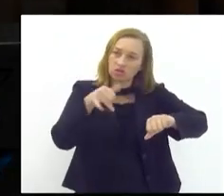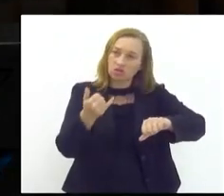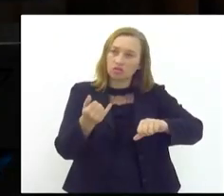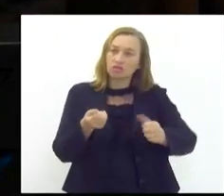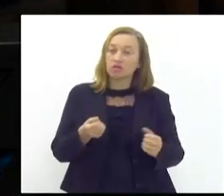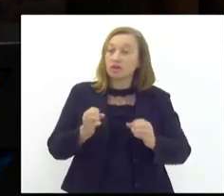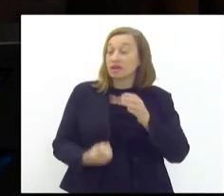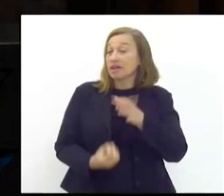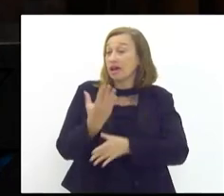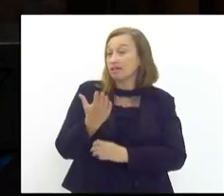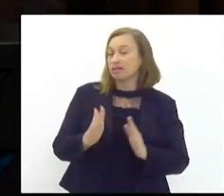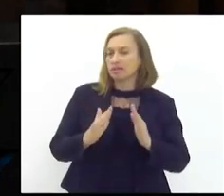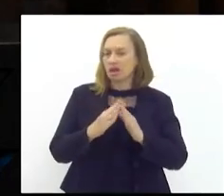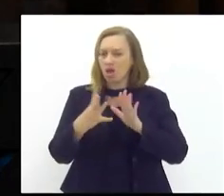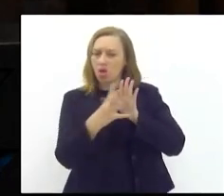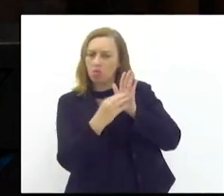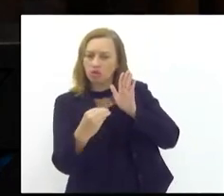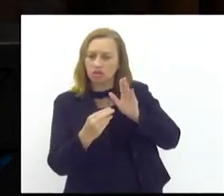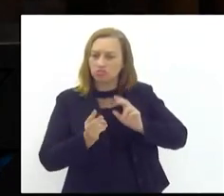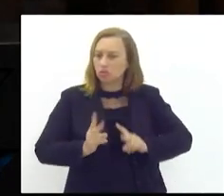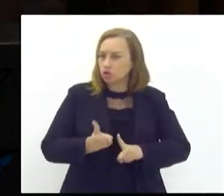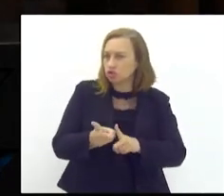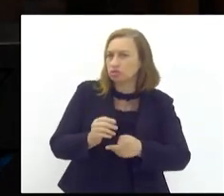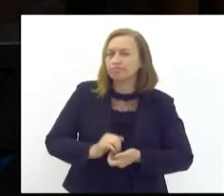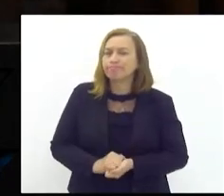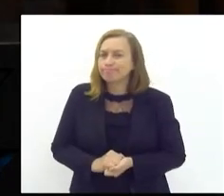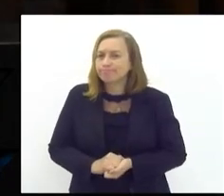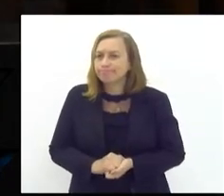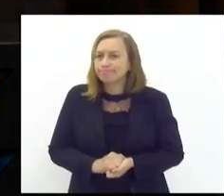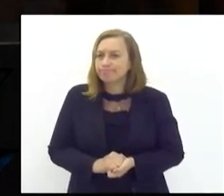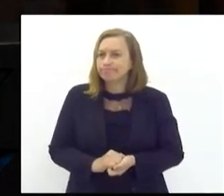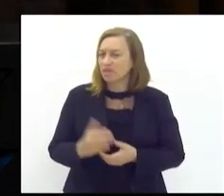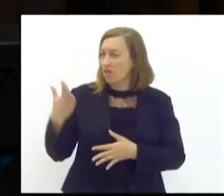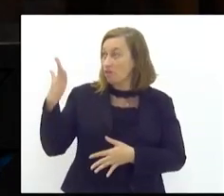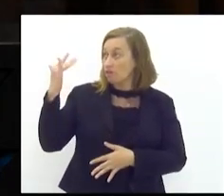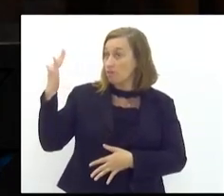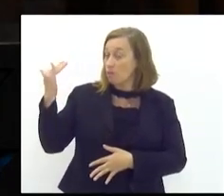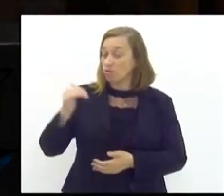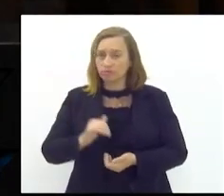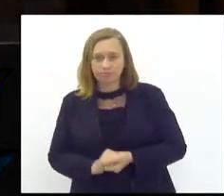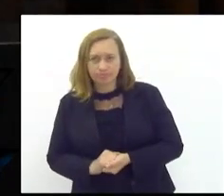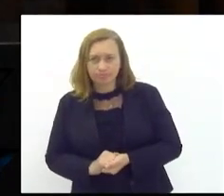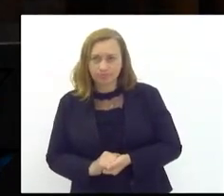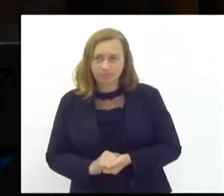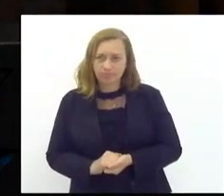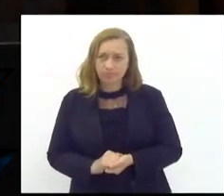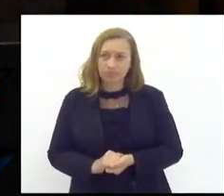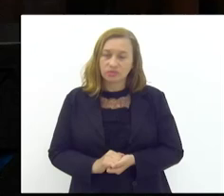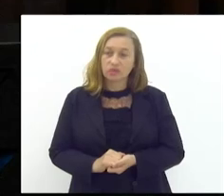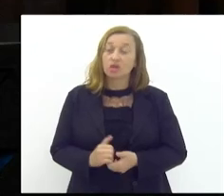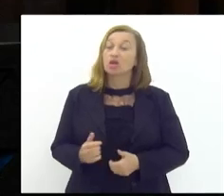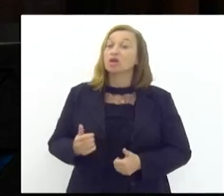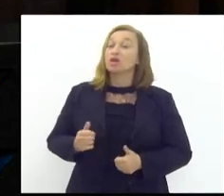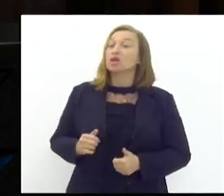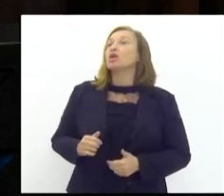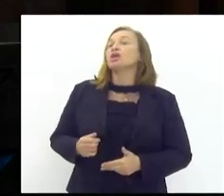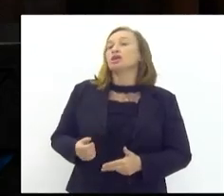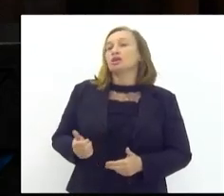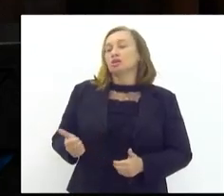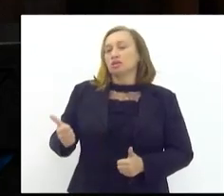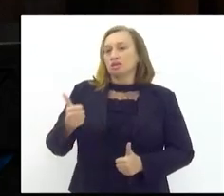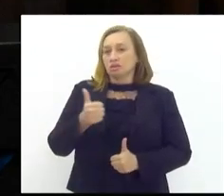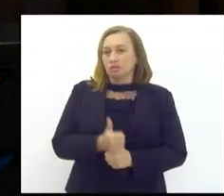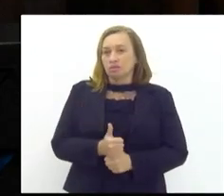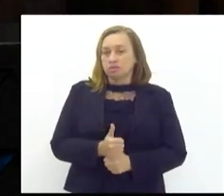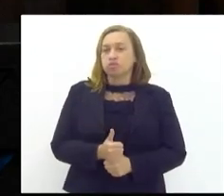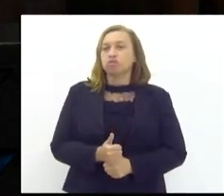Era um modelo que iria continuar era um sucesso que na sua posse enquanto o governador no palácio